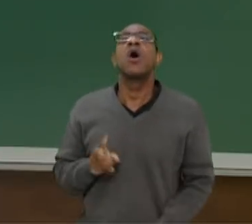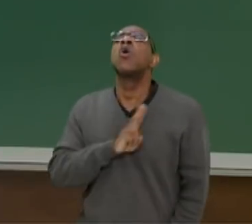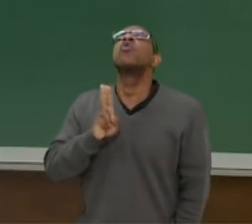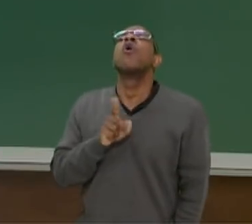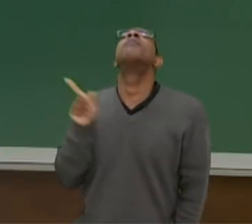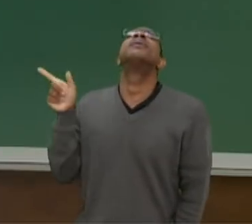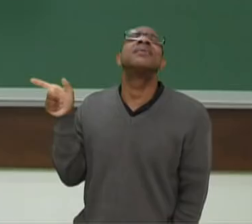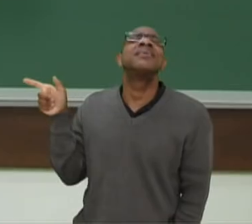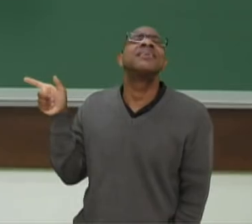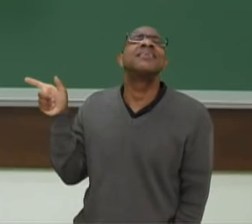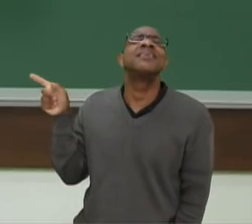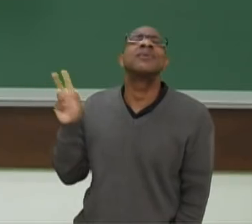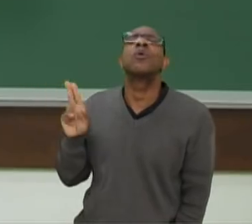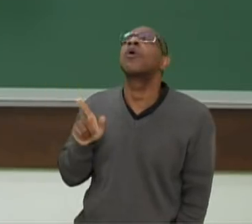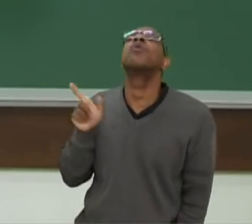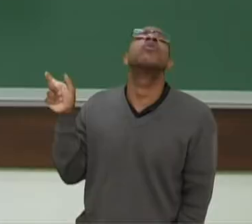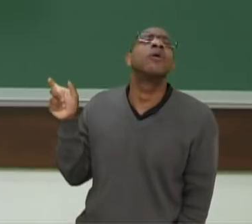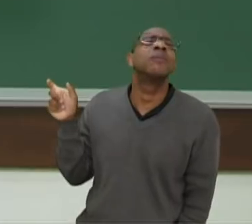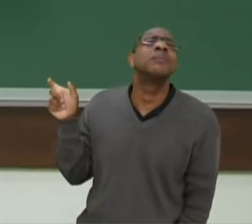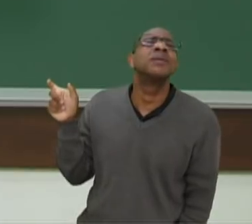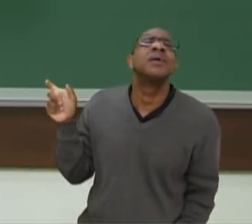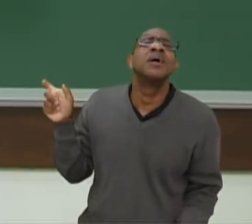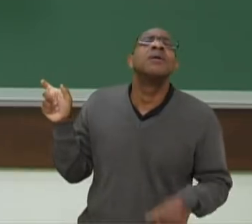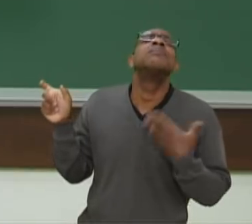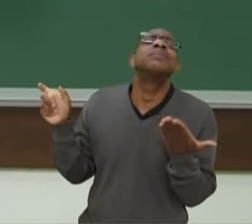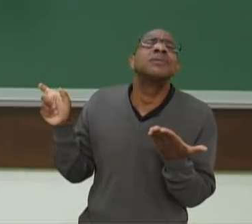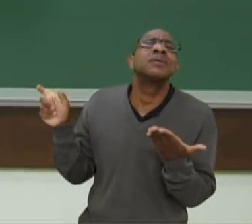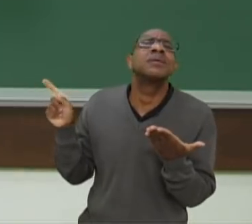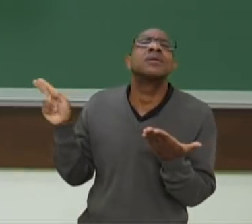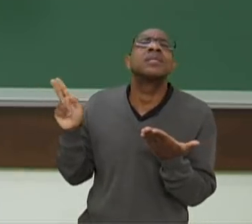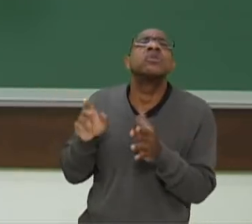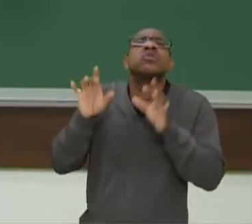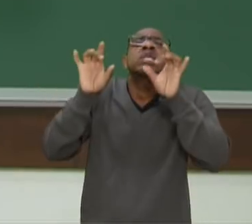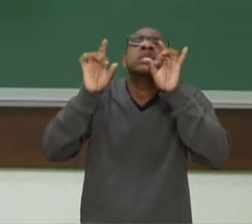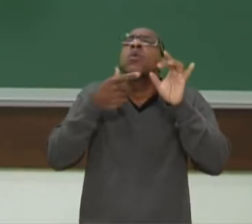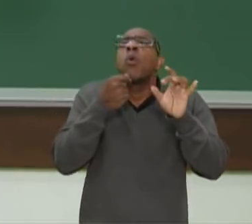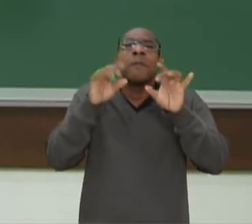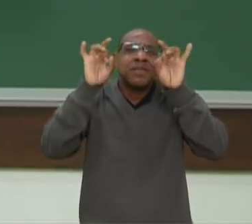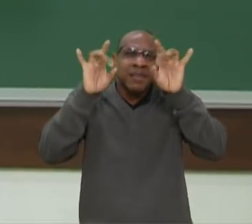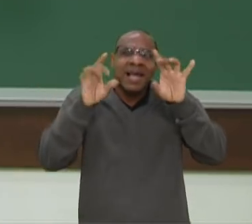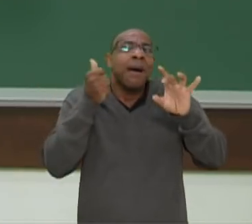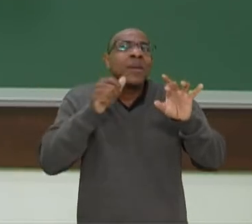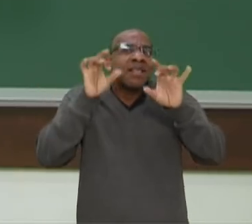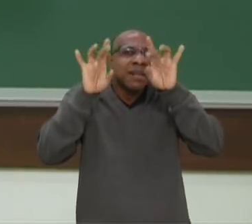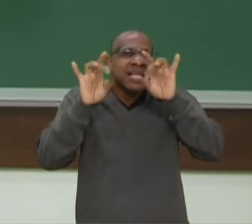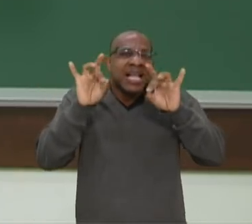isso? Qual é o nome que o especialista, né?